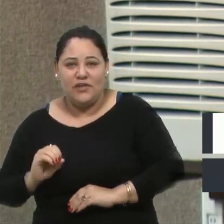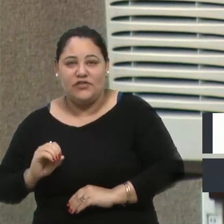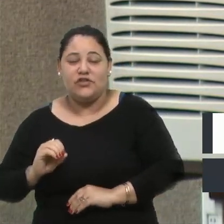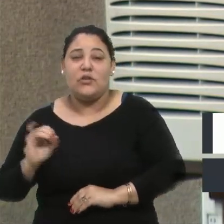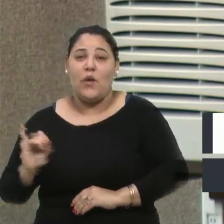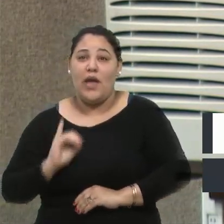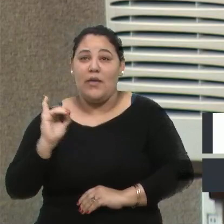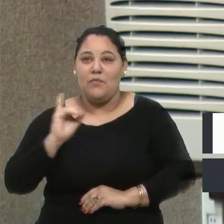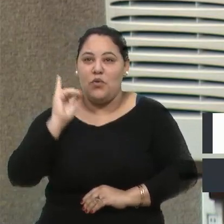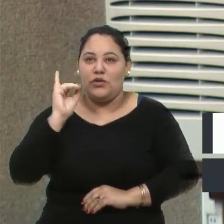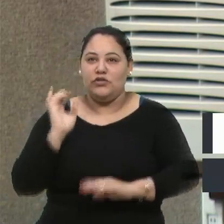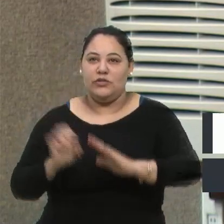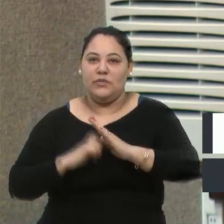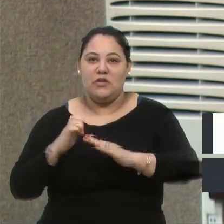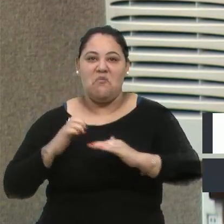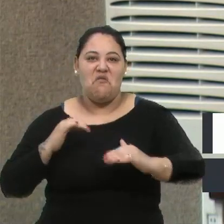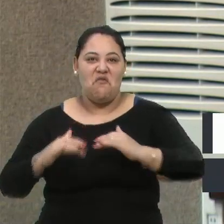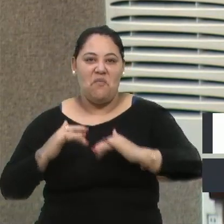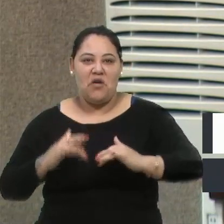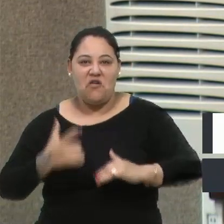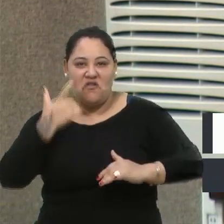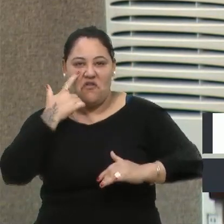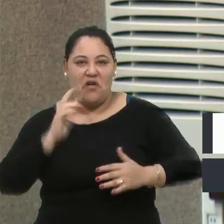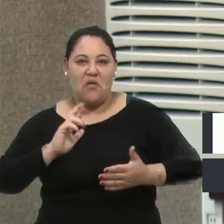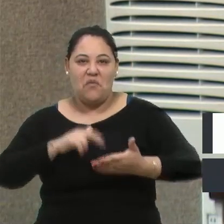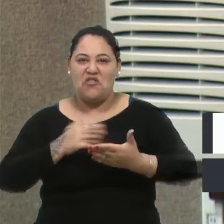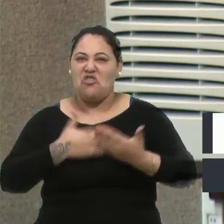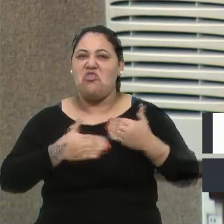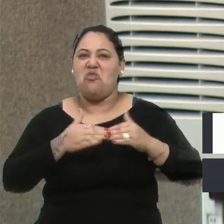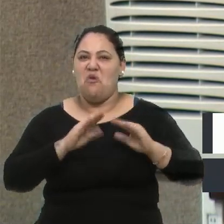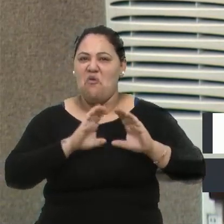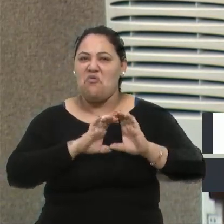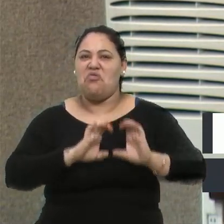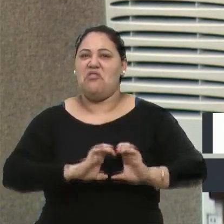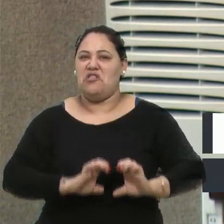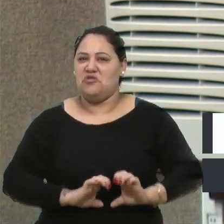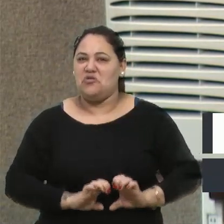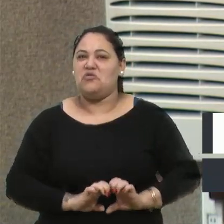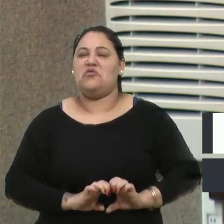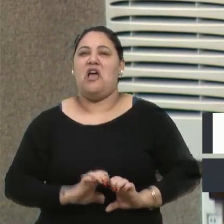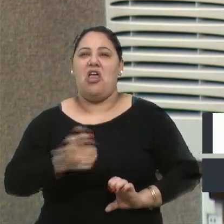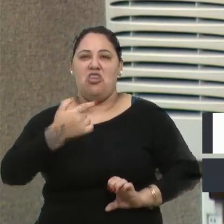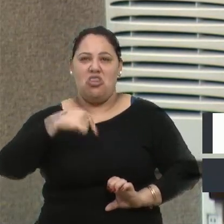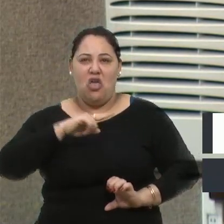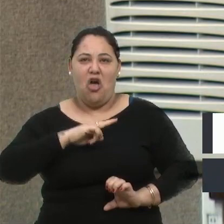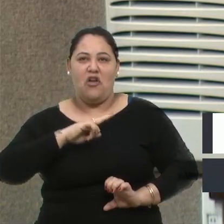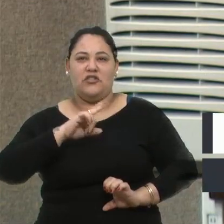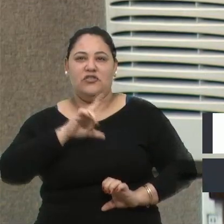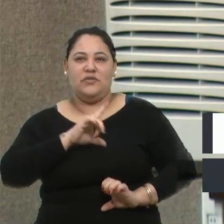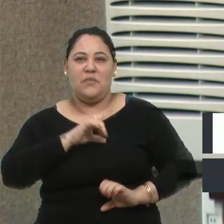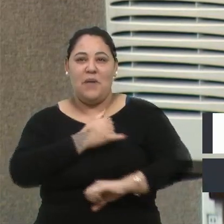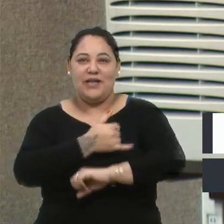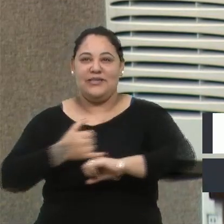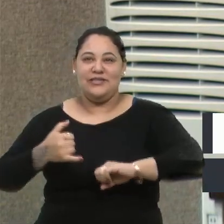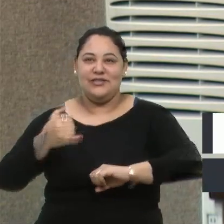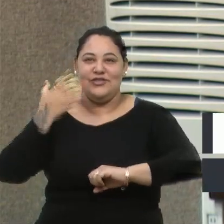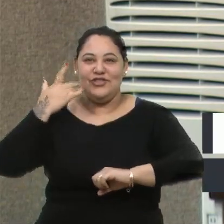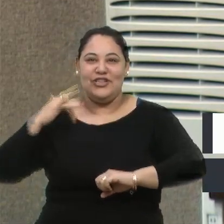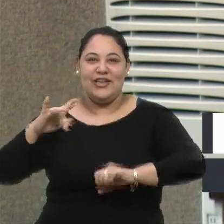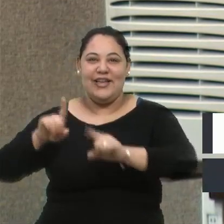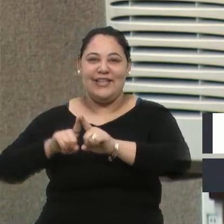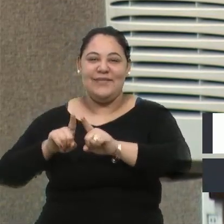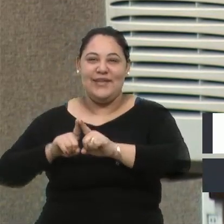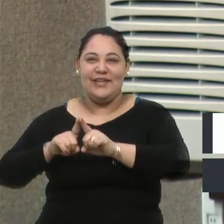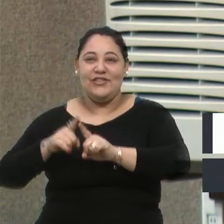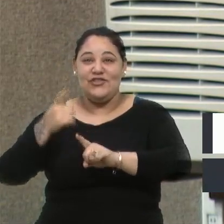que movimenta. Ontem a gente viu realmente impressionante toda a estrutura, né? Nós que estávamos lá, passamos esses dias, vimos toda